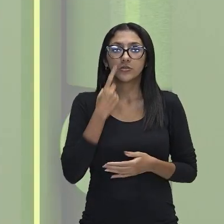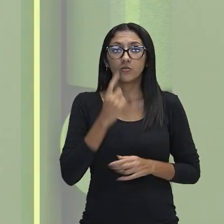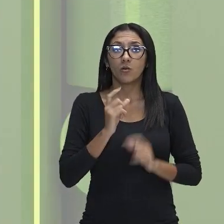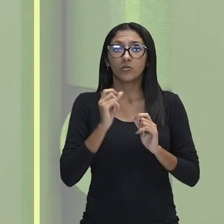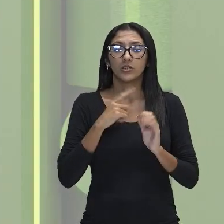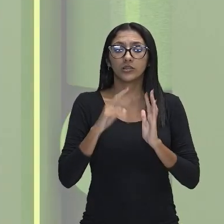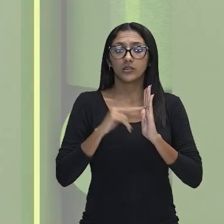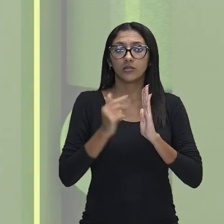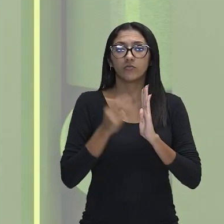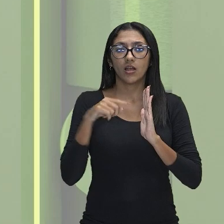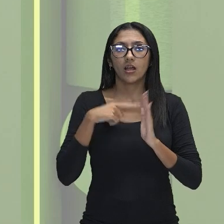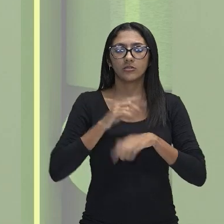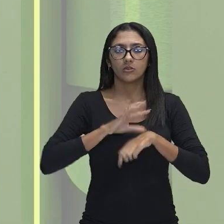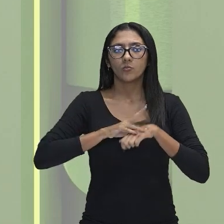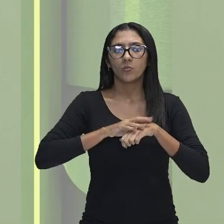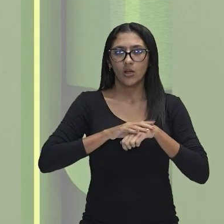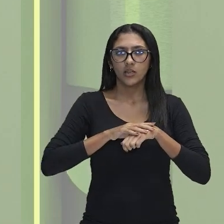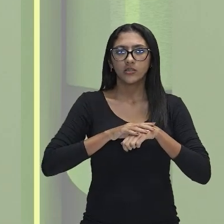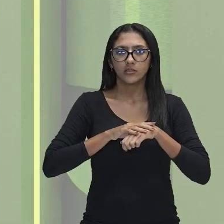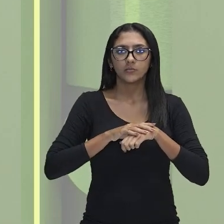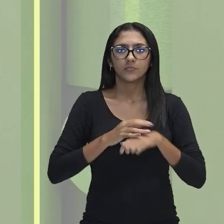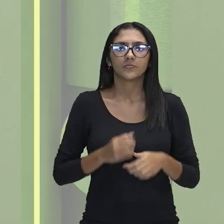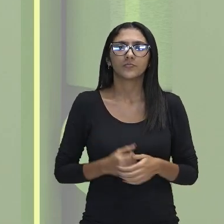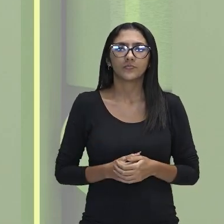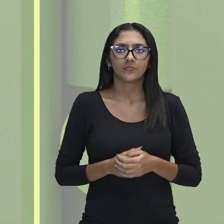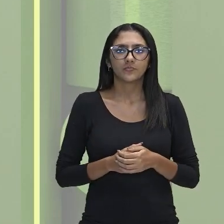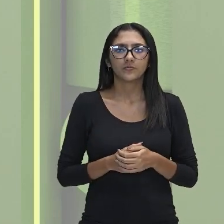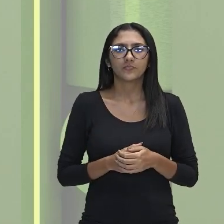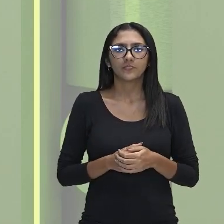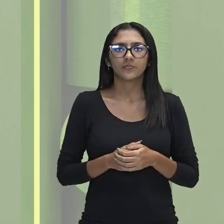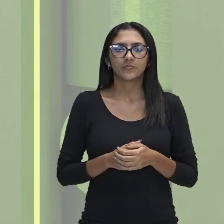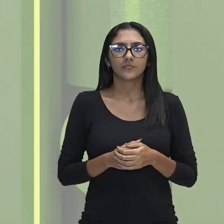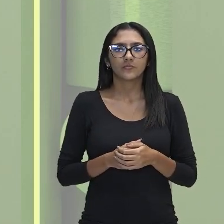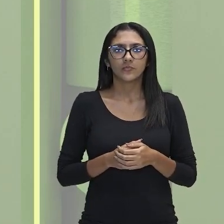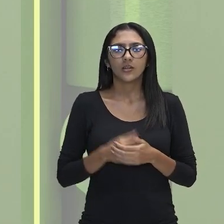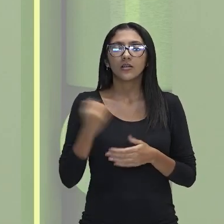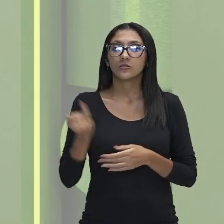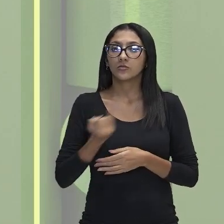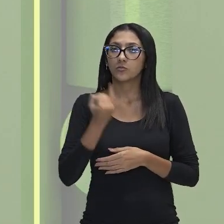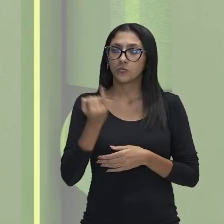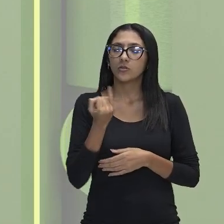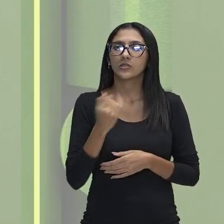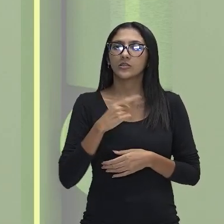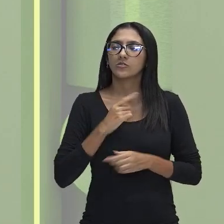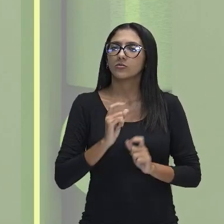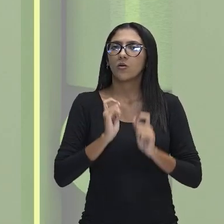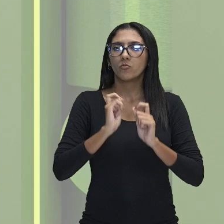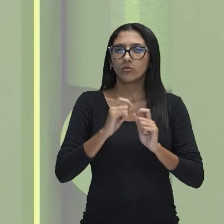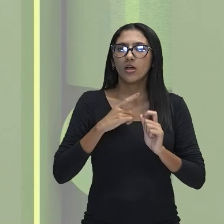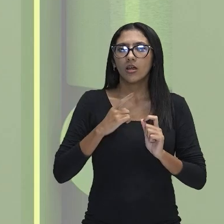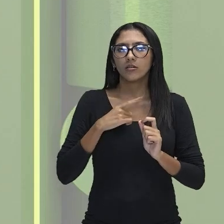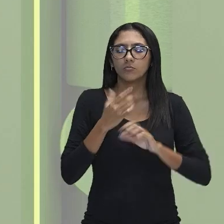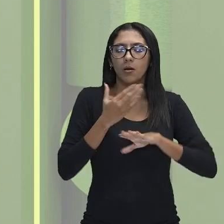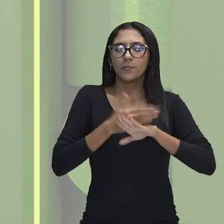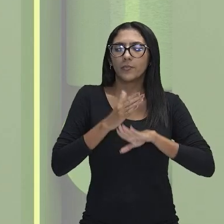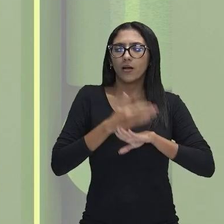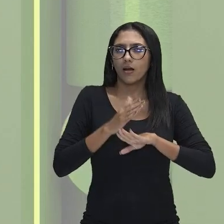arritmia cardíaca. É essencial, portanto, manter uma rotina ativa e